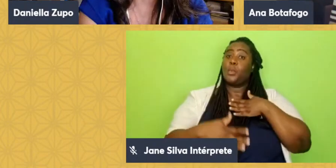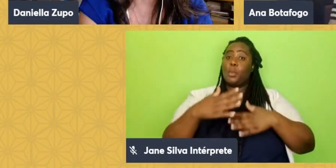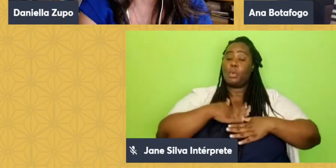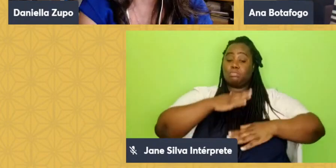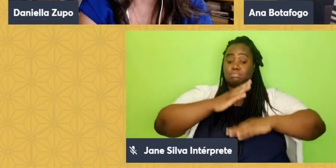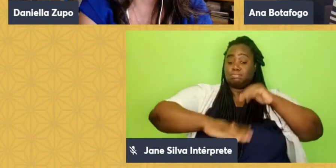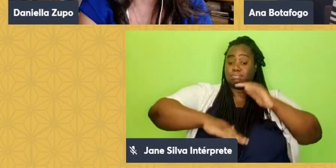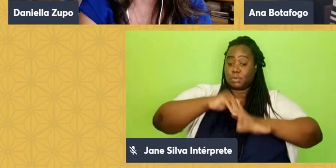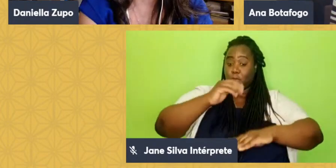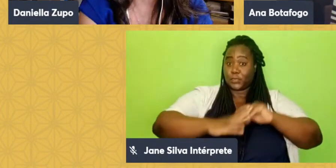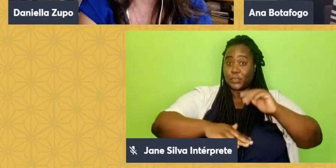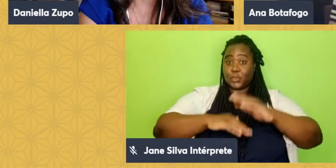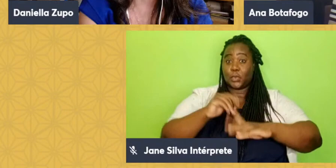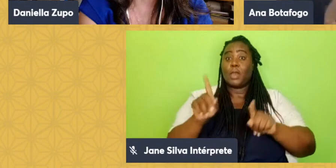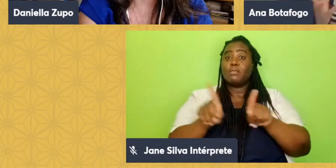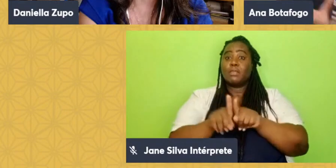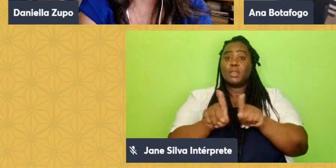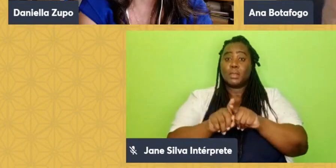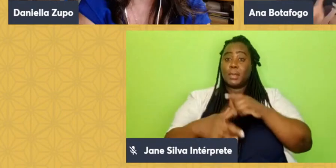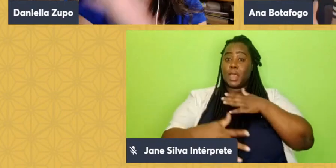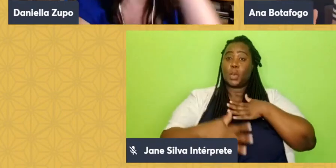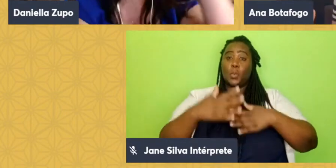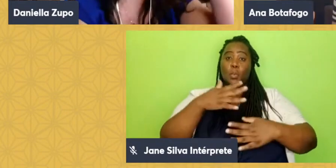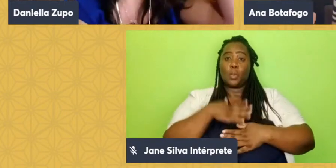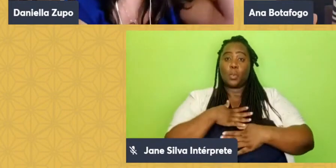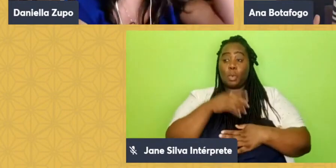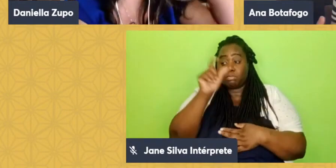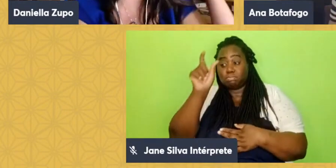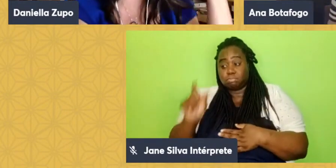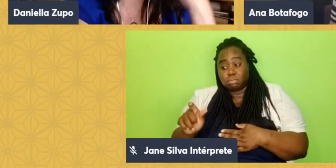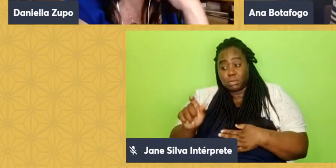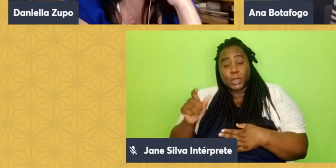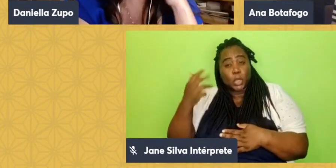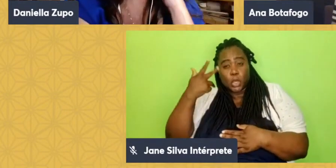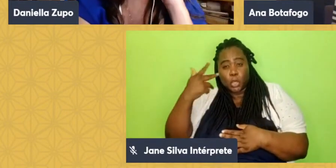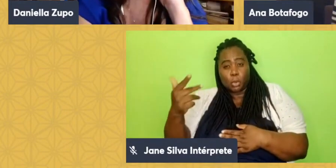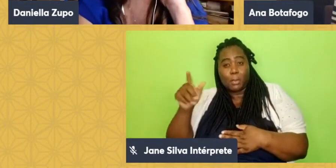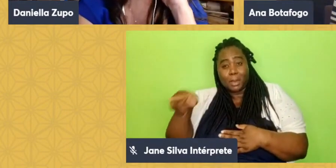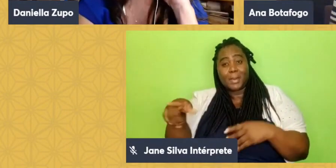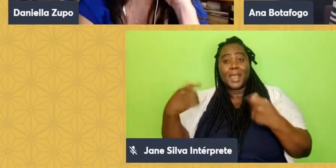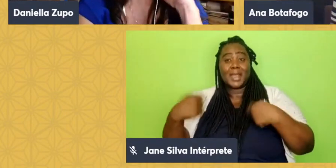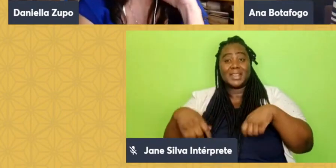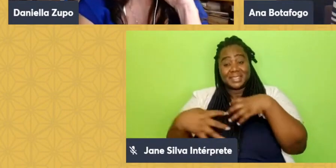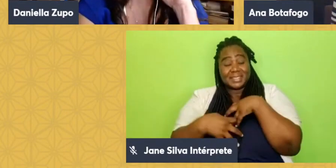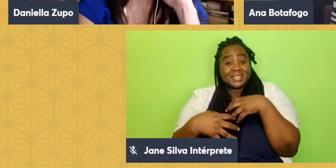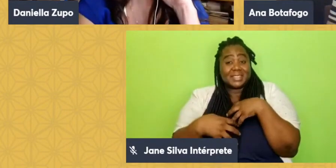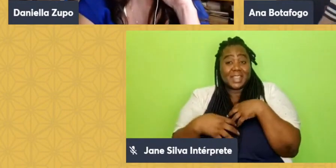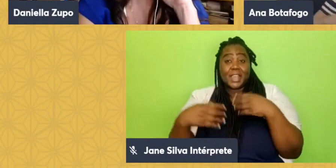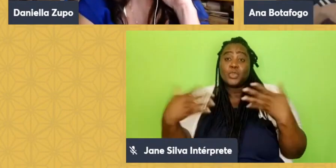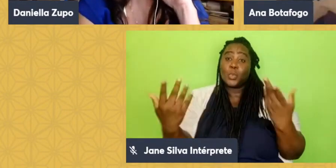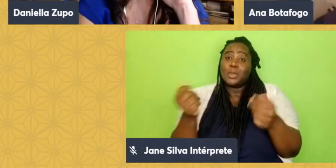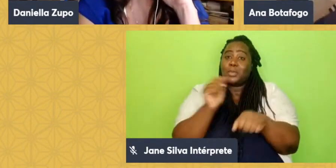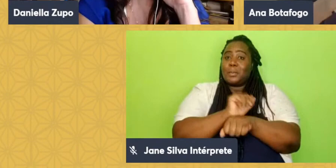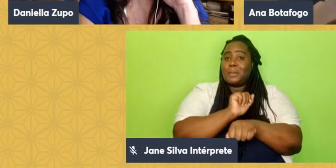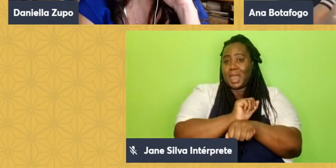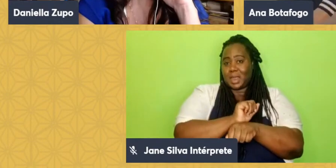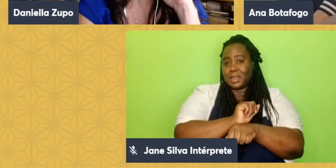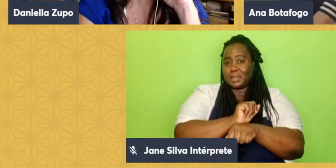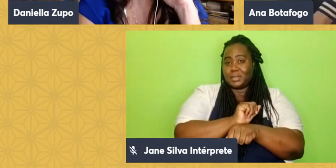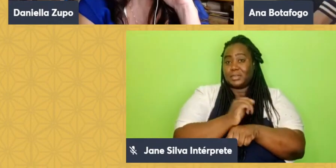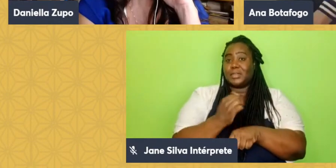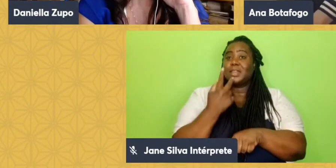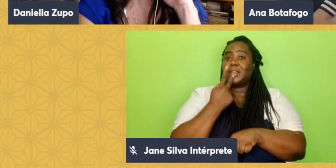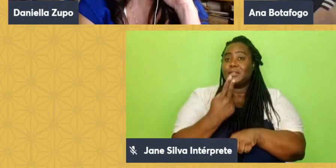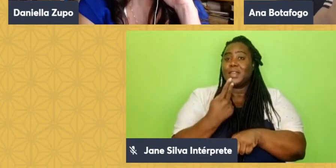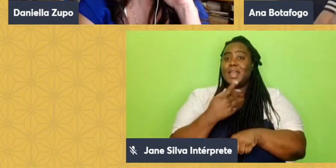profissional quanto o corpo de um indivíduo comum ele se ressente quando está parado então eu